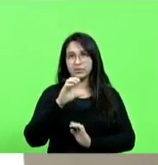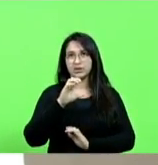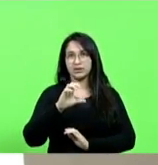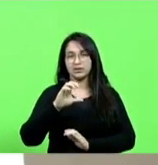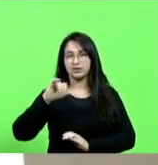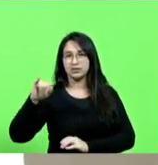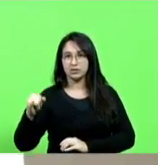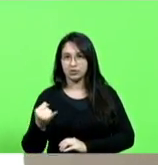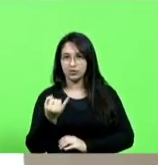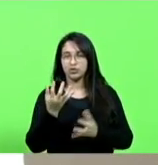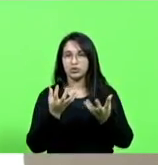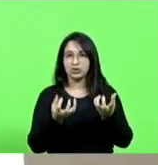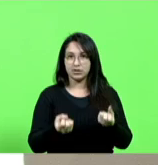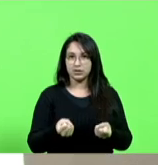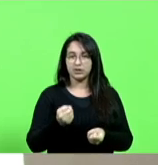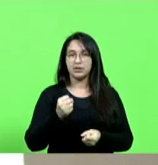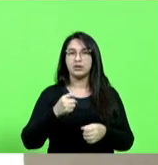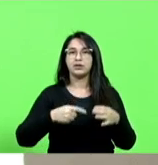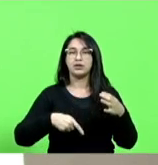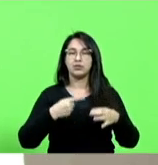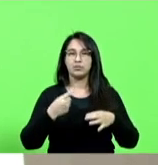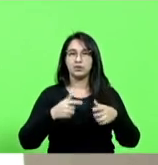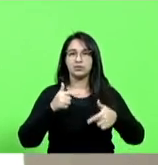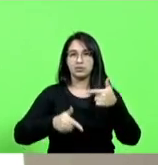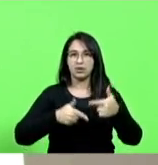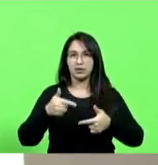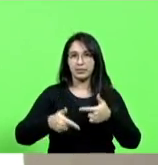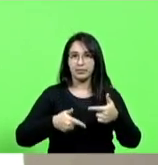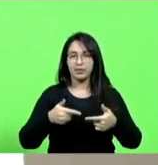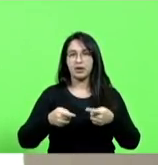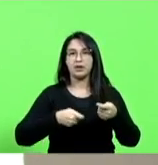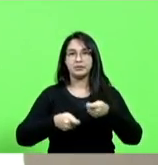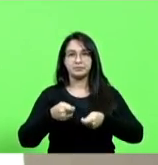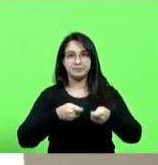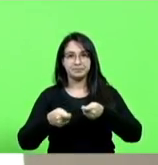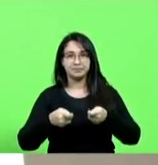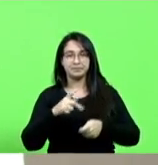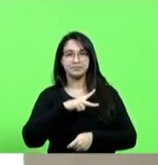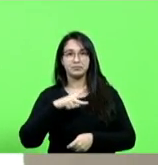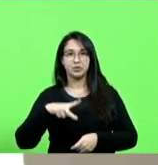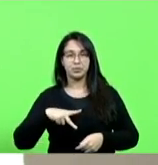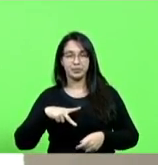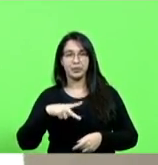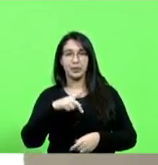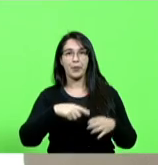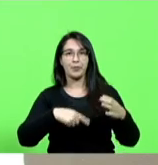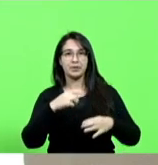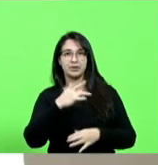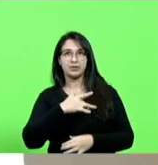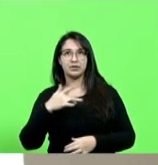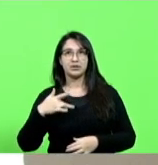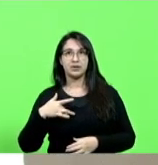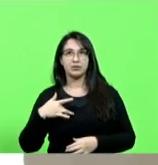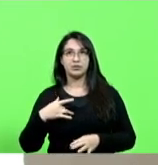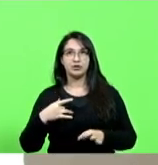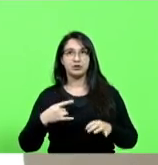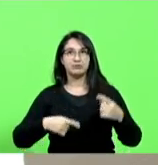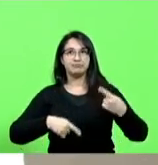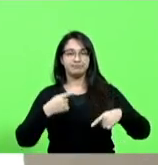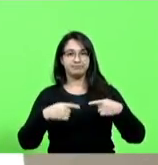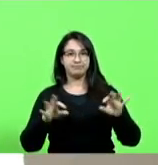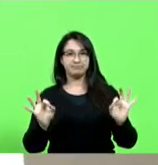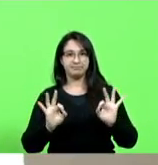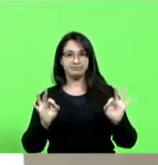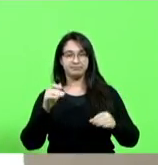Constituição e Justiça, Comissão de Trabalho, Administração e Serviço Público e Comissão de Saúde. Em discussão. Não havendo quem queira discutir em